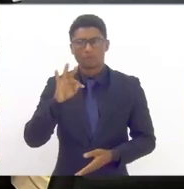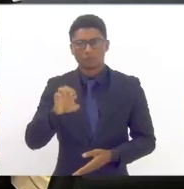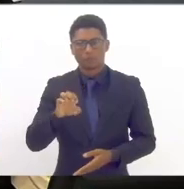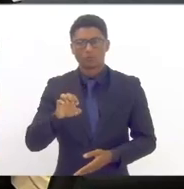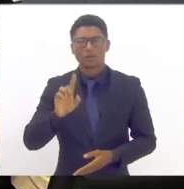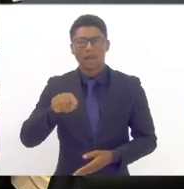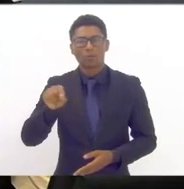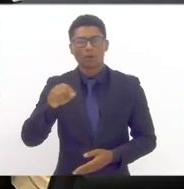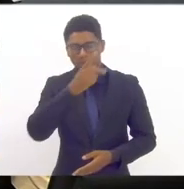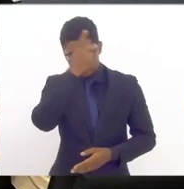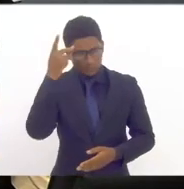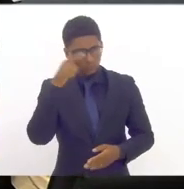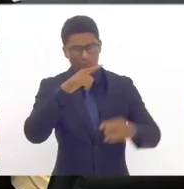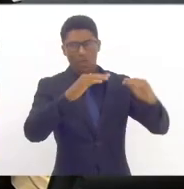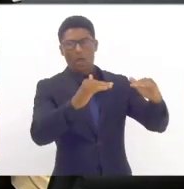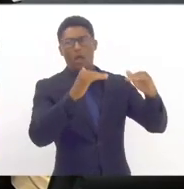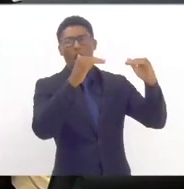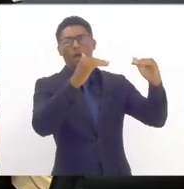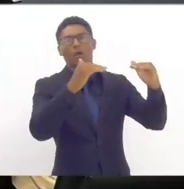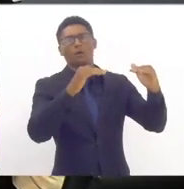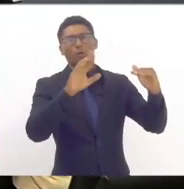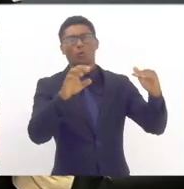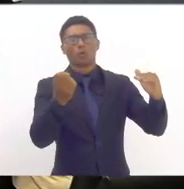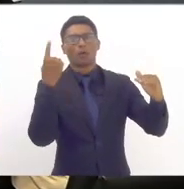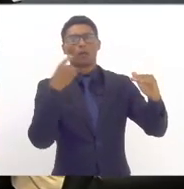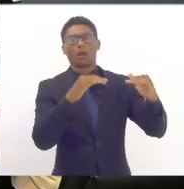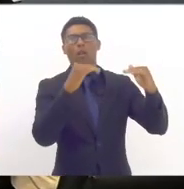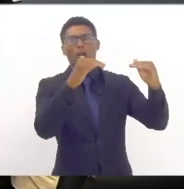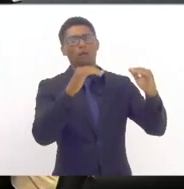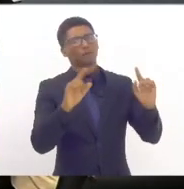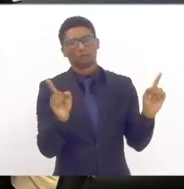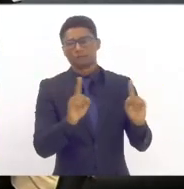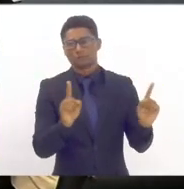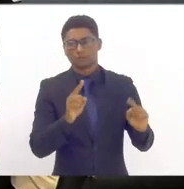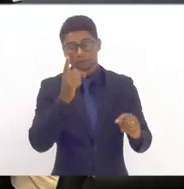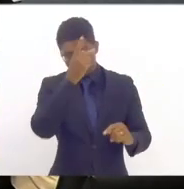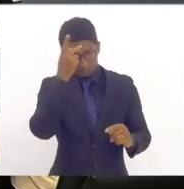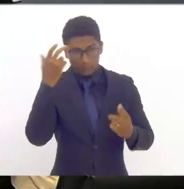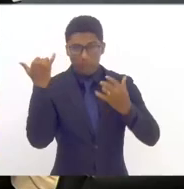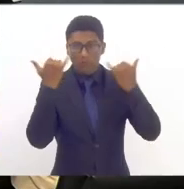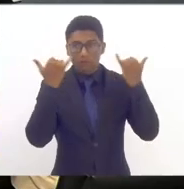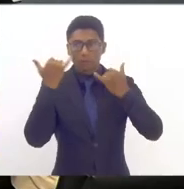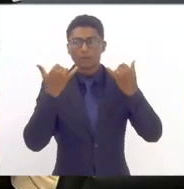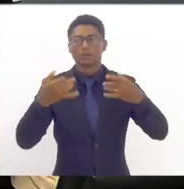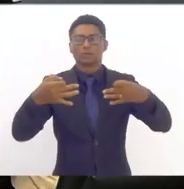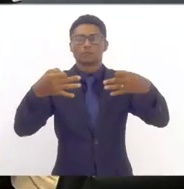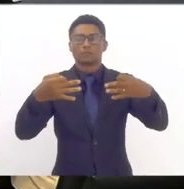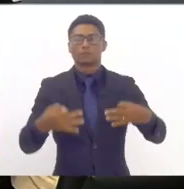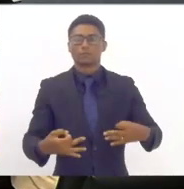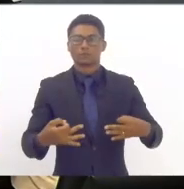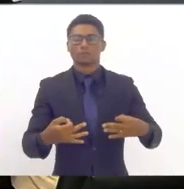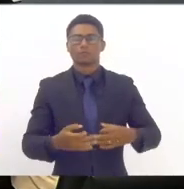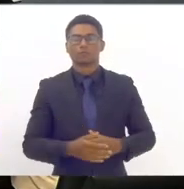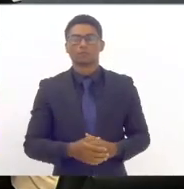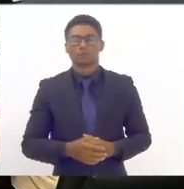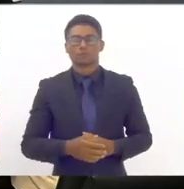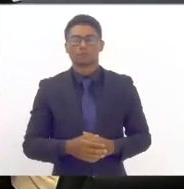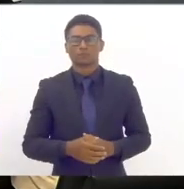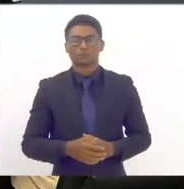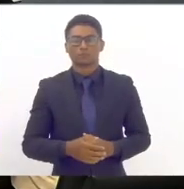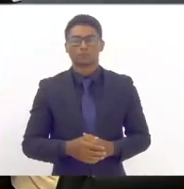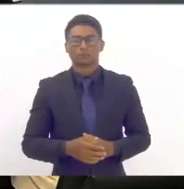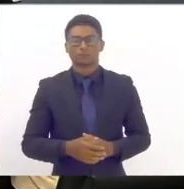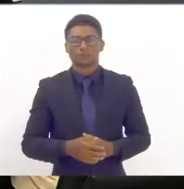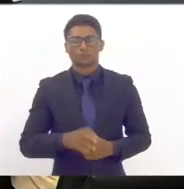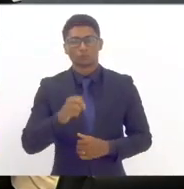tem cargo, ou que teve, ou que quer ter. É a que tem a informação saborosa, rica, ou mesmo só uma